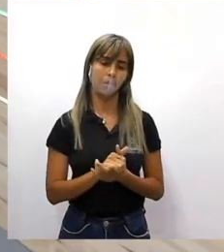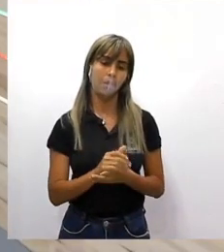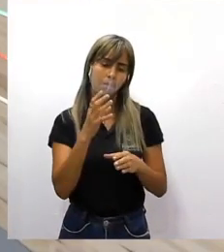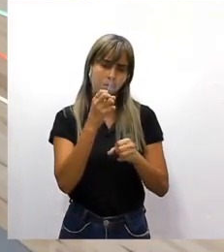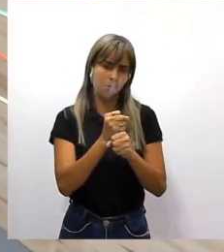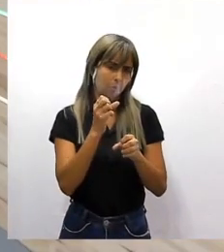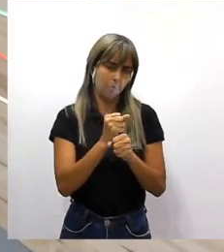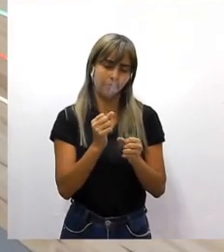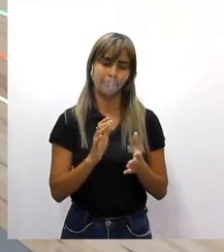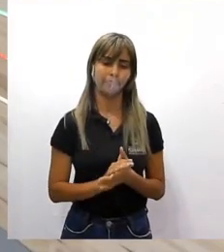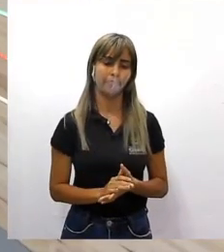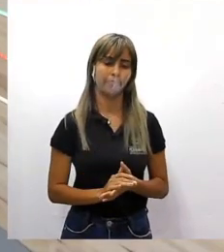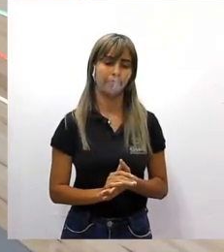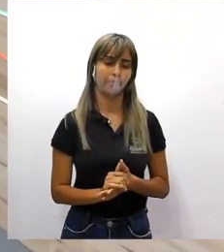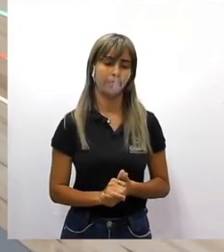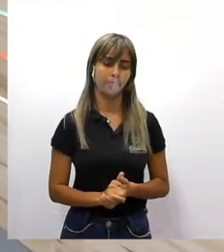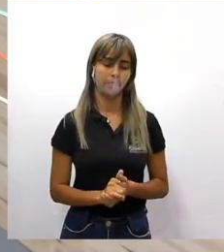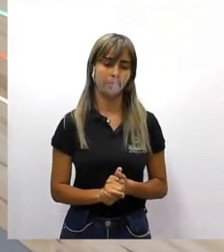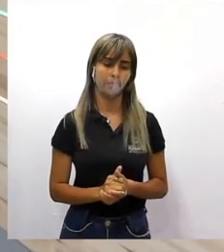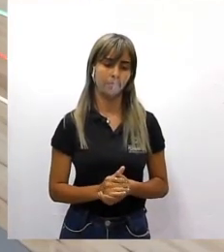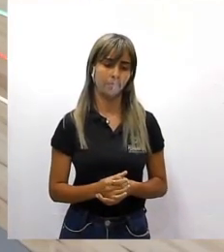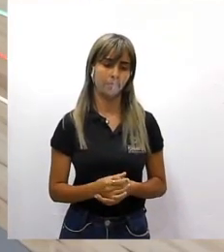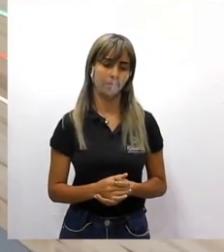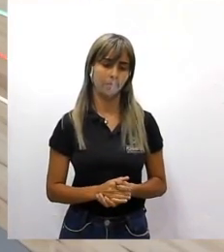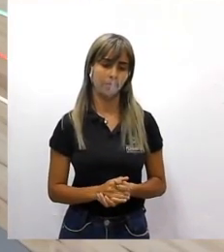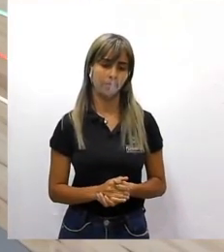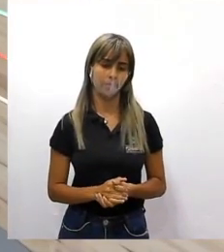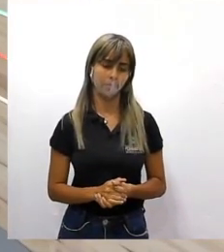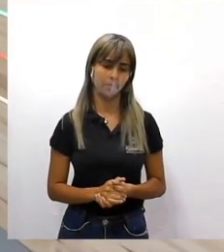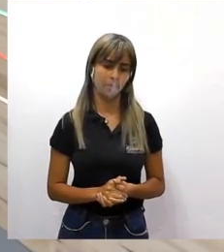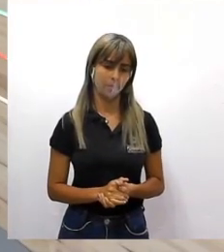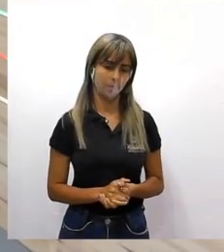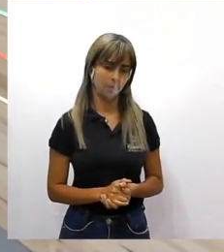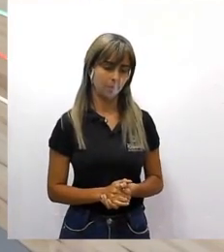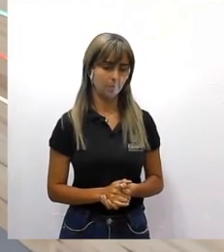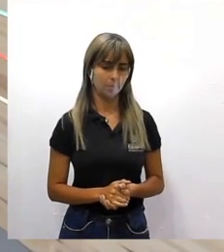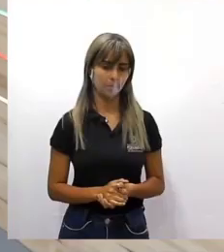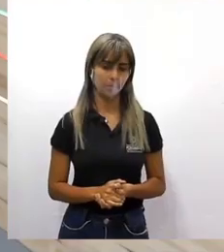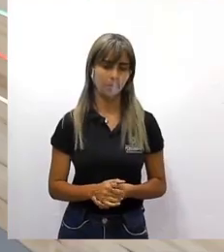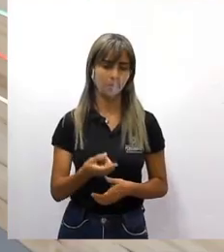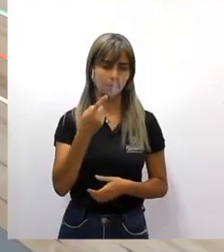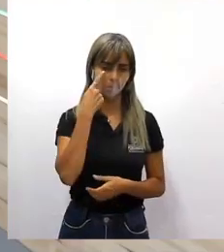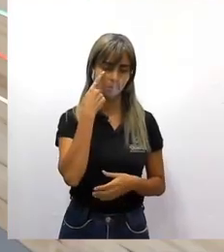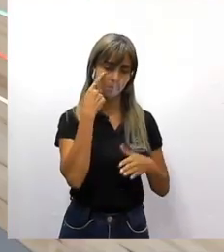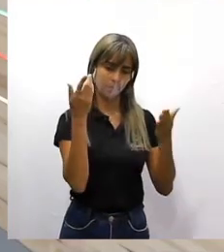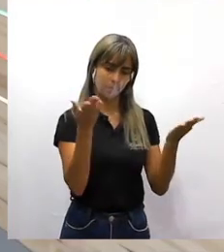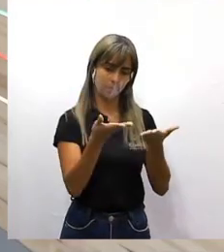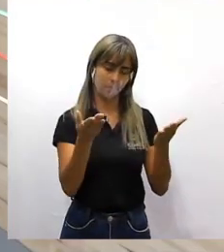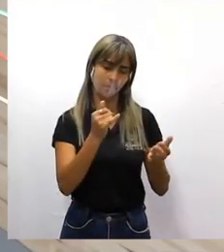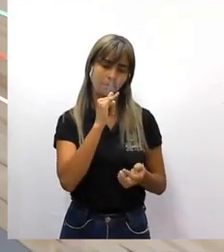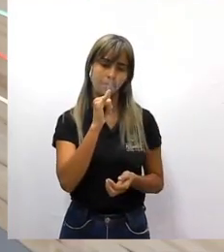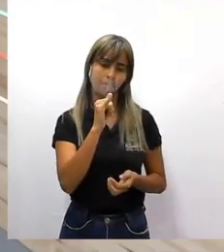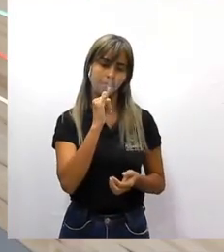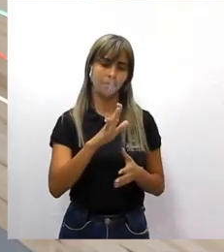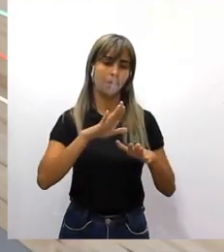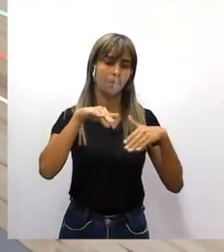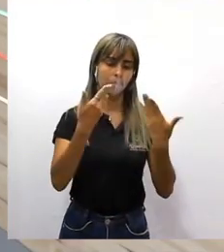Somou, partiu para abraço e show de bola. Beleza? Então, ó, observe agora esse exemplo.